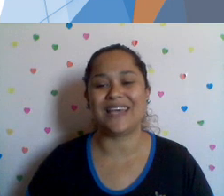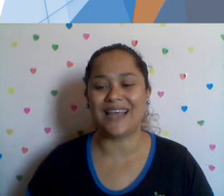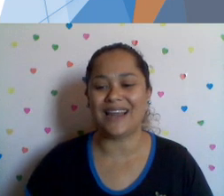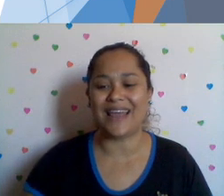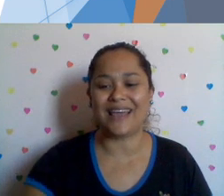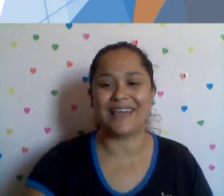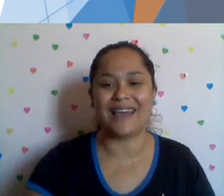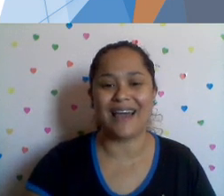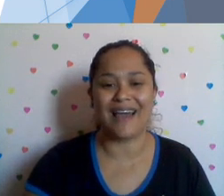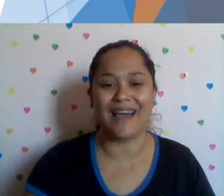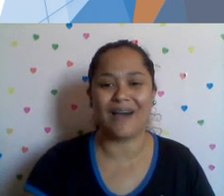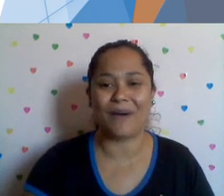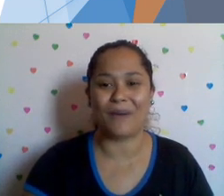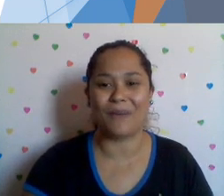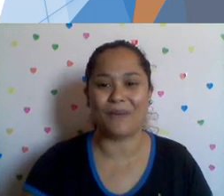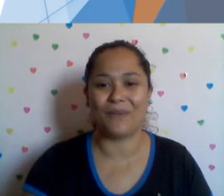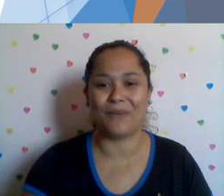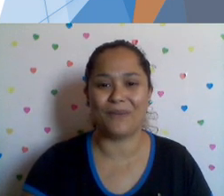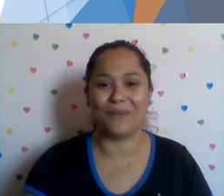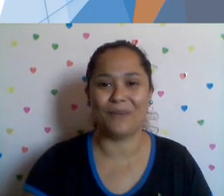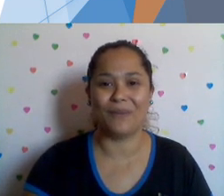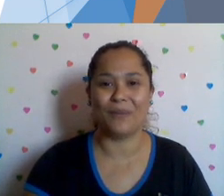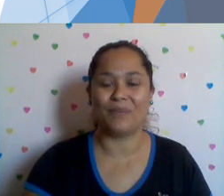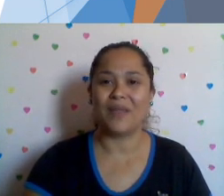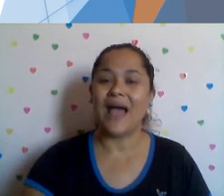animaizinhos. Que legal!